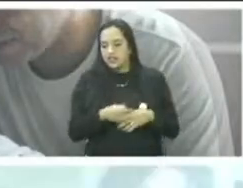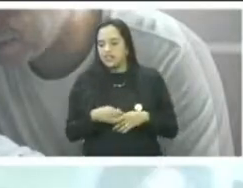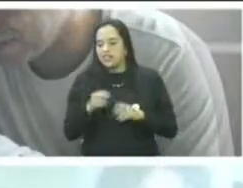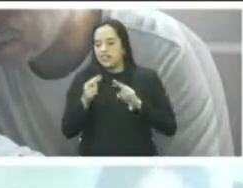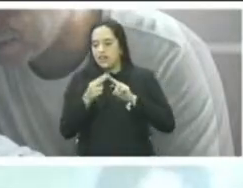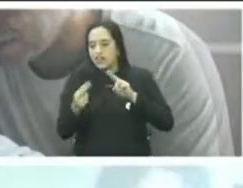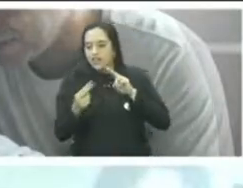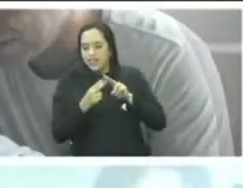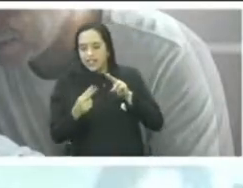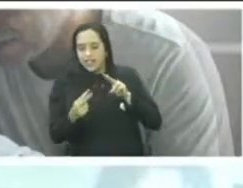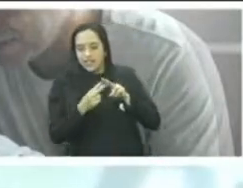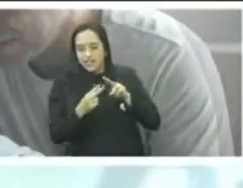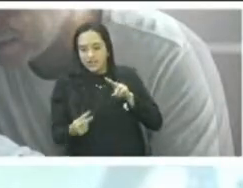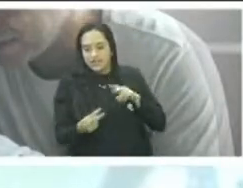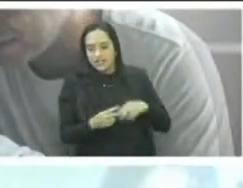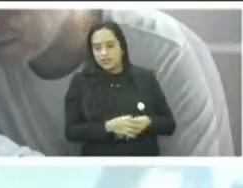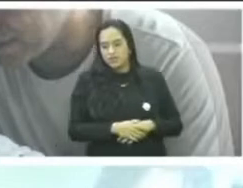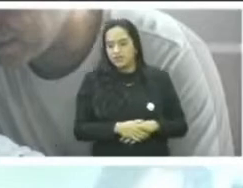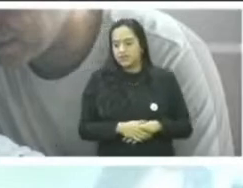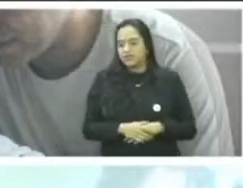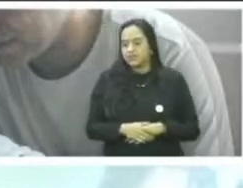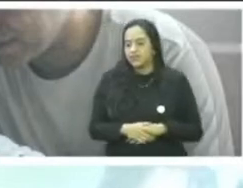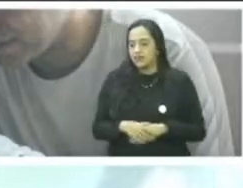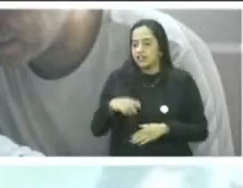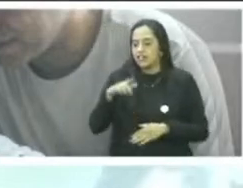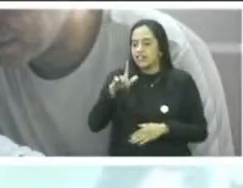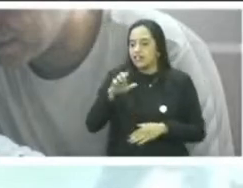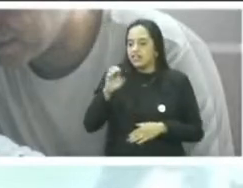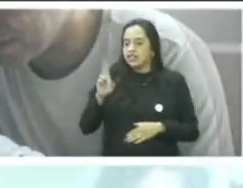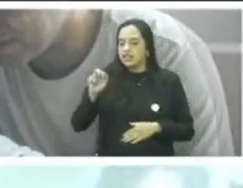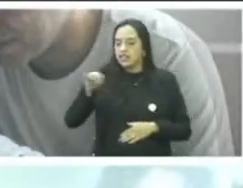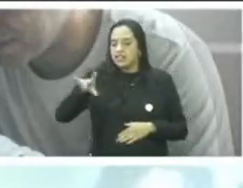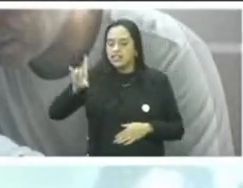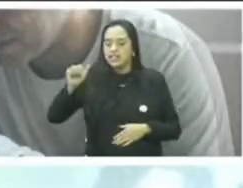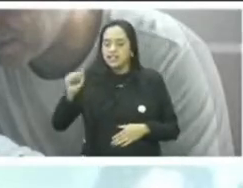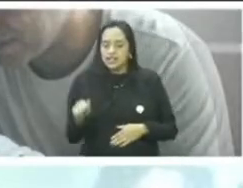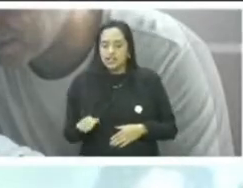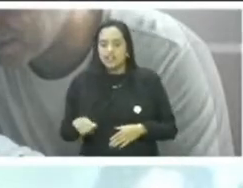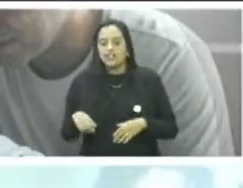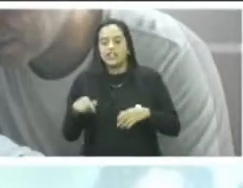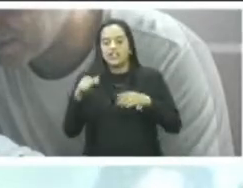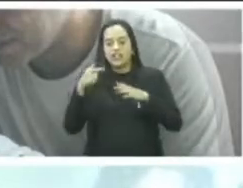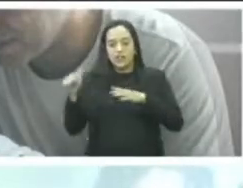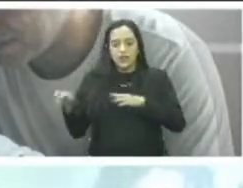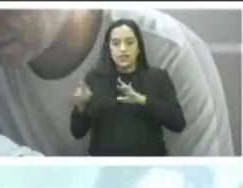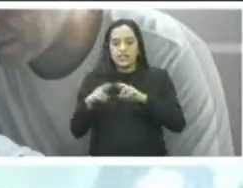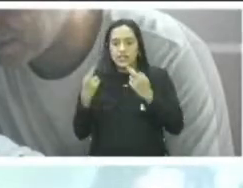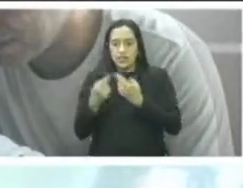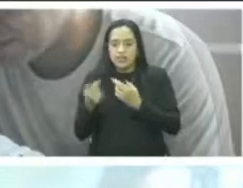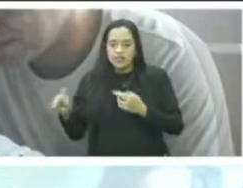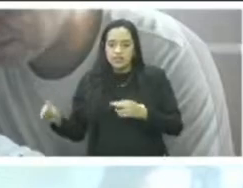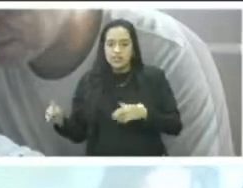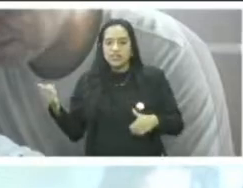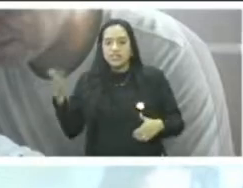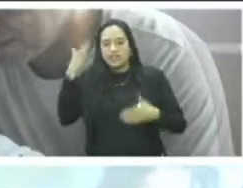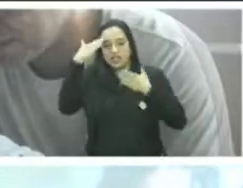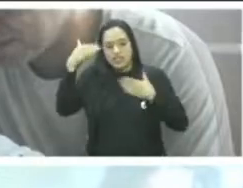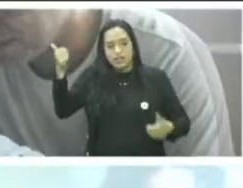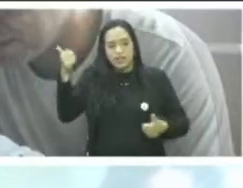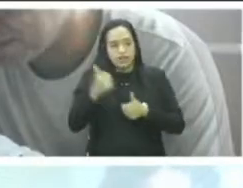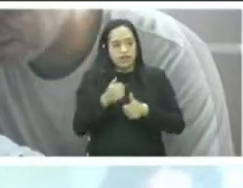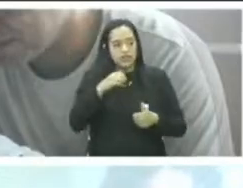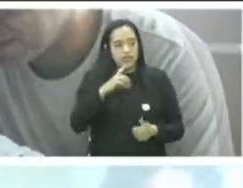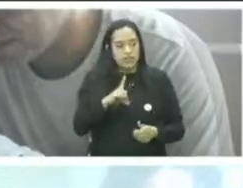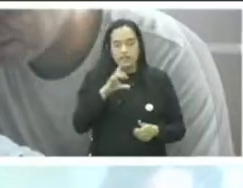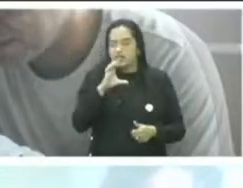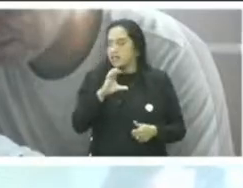Lérida está aqui, Erilane está numa agenda externa. Agradecer o apoio do DGCI, o nosso departamento, NUCOM da